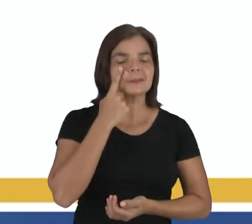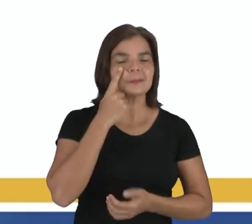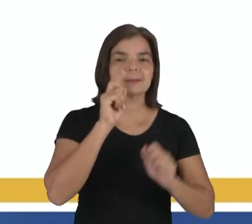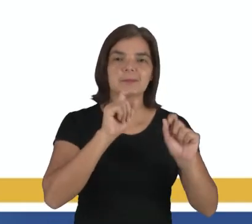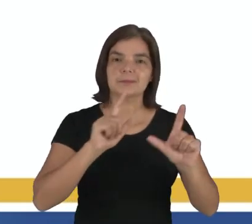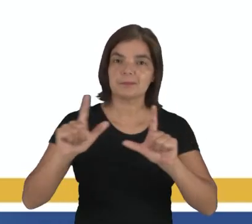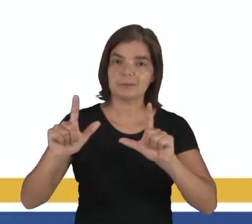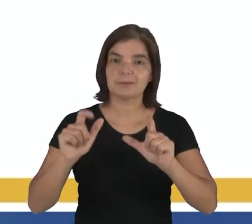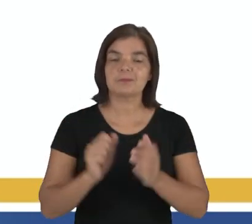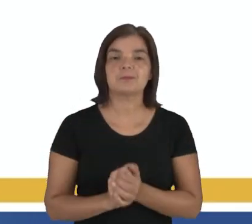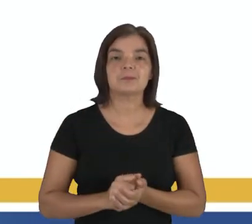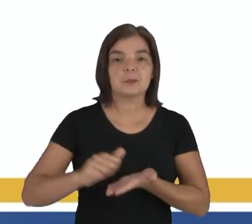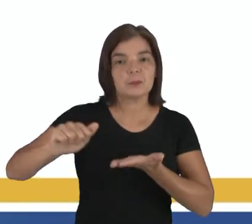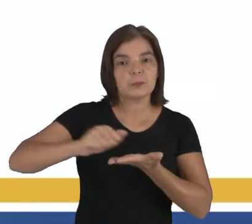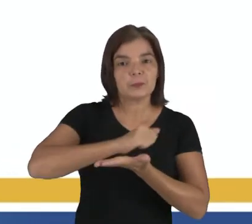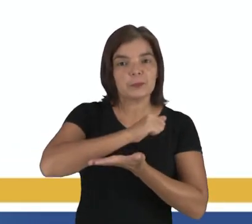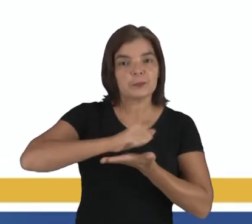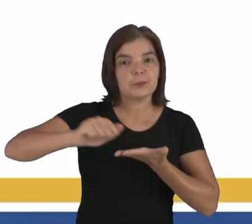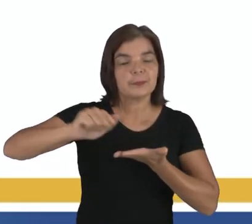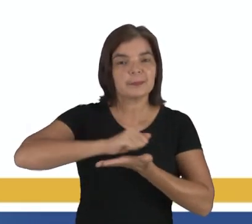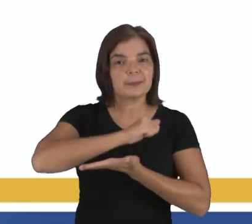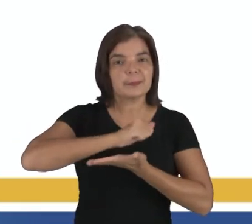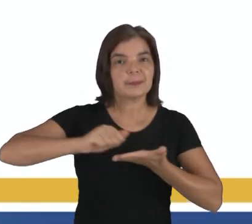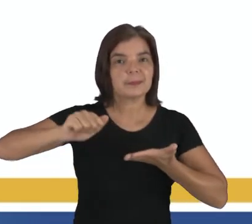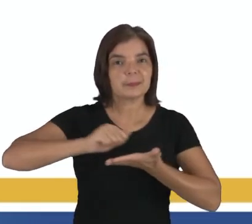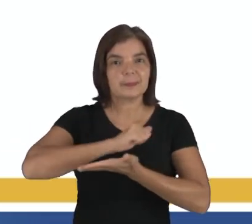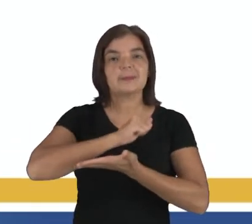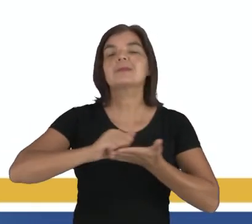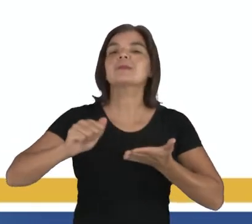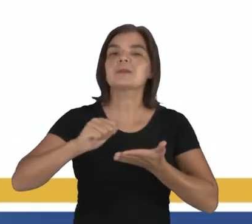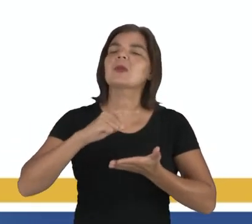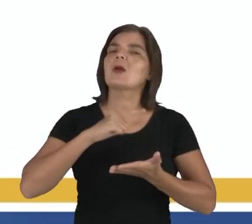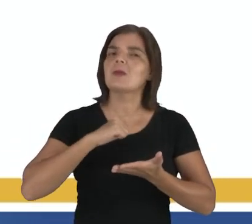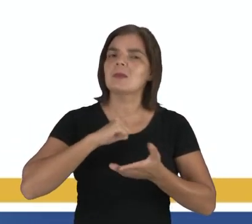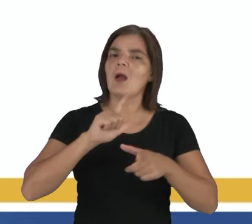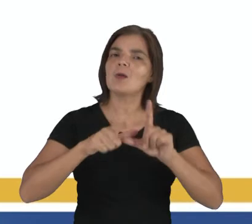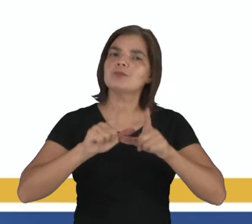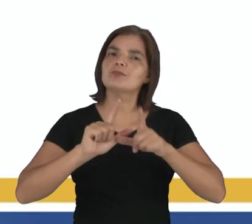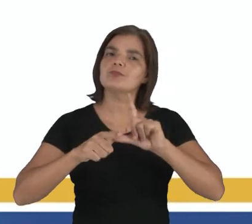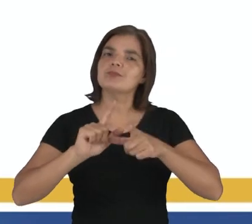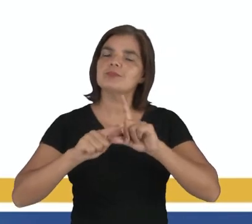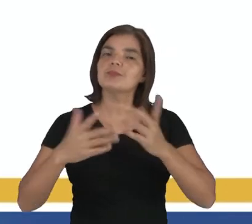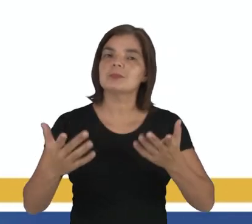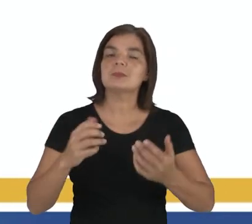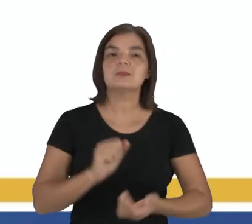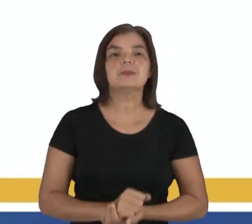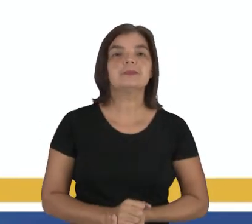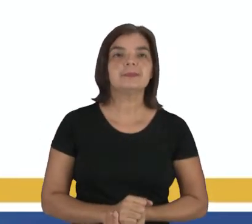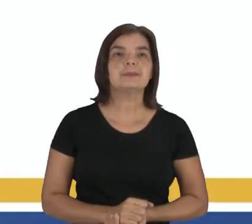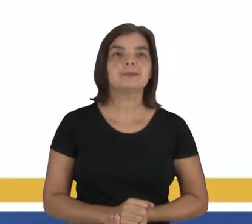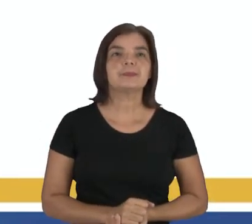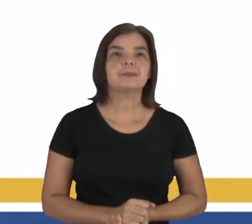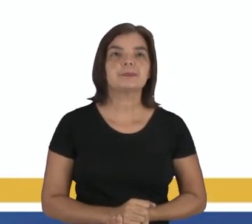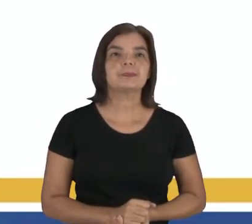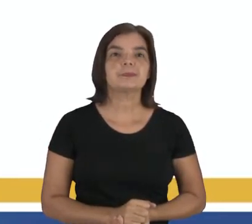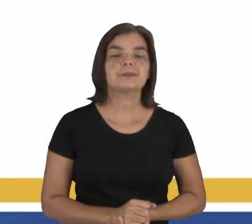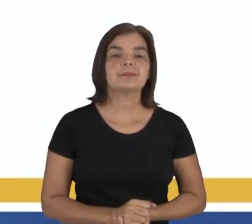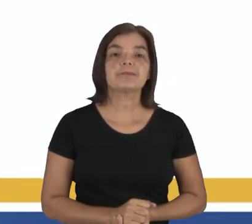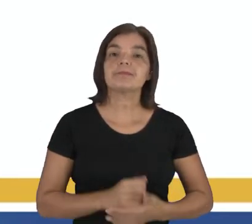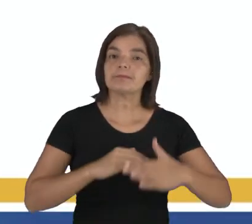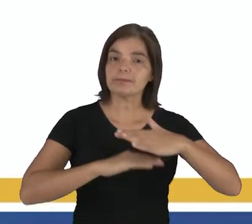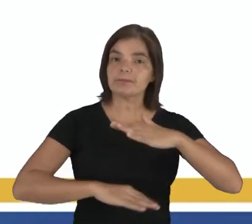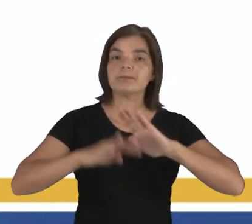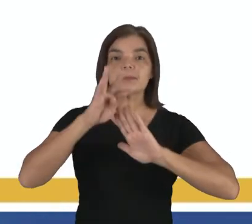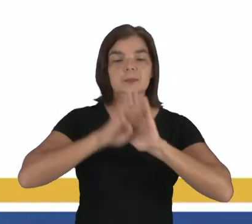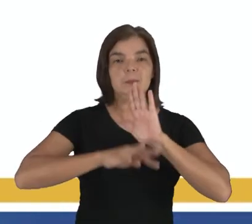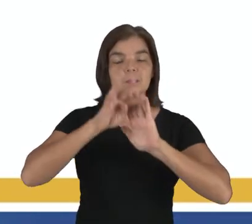aí uma figura de um ferro de passar roupas, você tem aí algumas letrinhas, e nós temos aí, né, embaixo